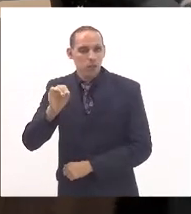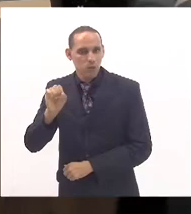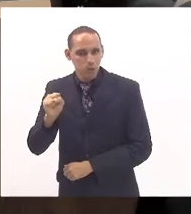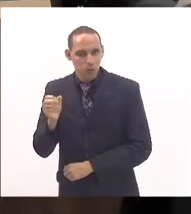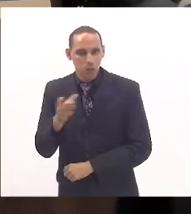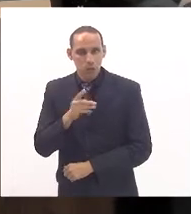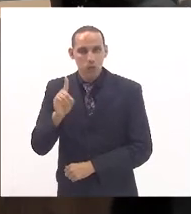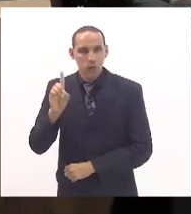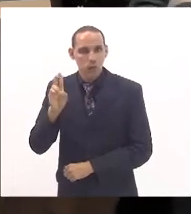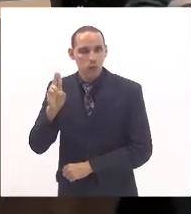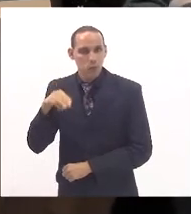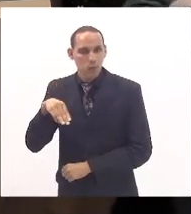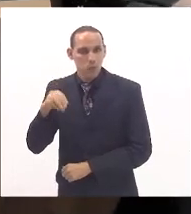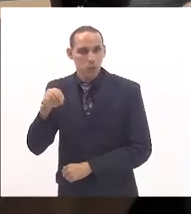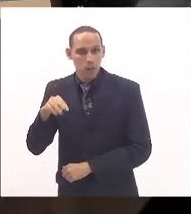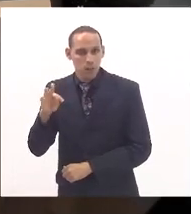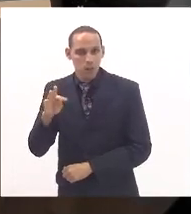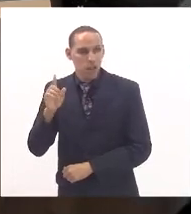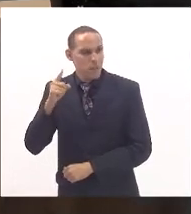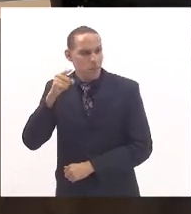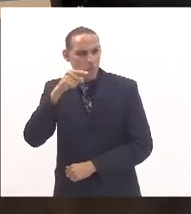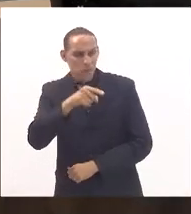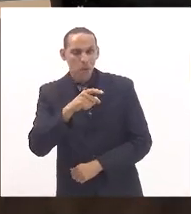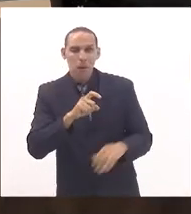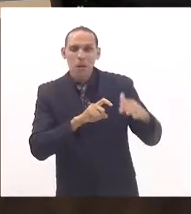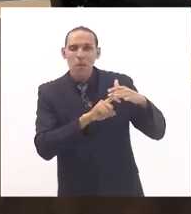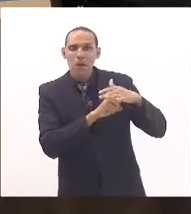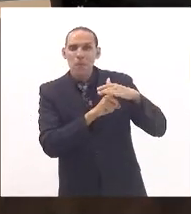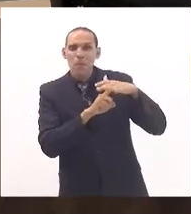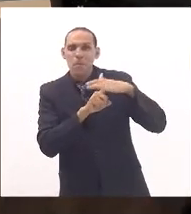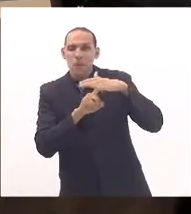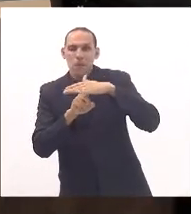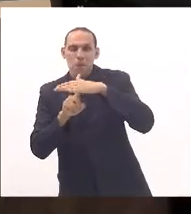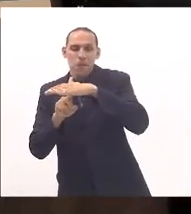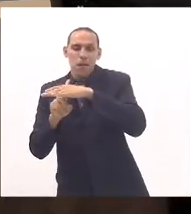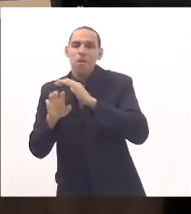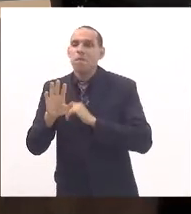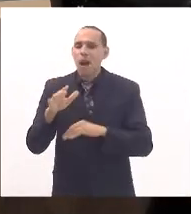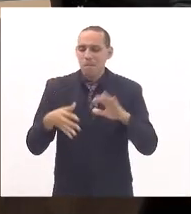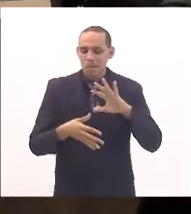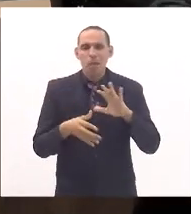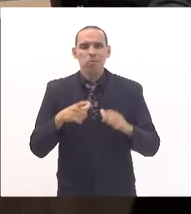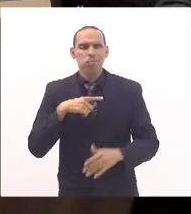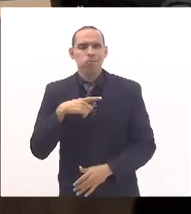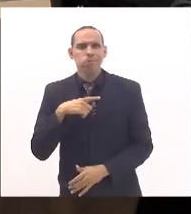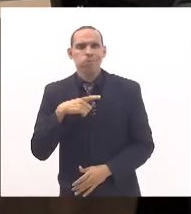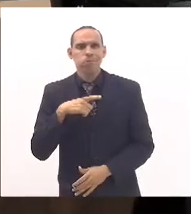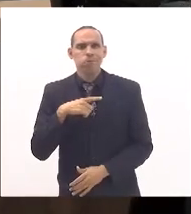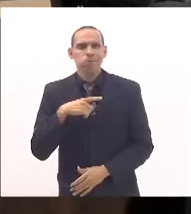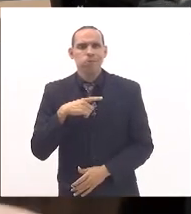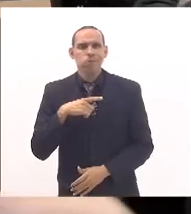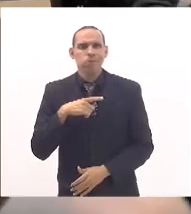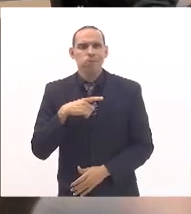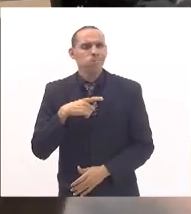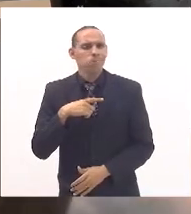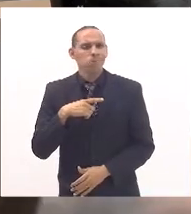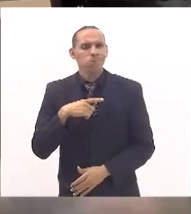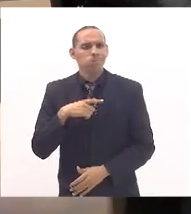a rodoviária. Mas apareceu o mapa fora de época,